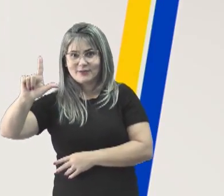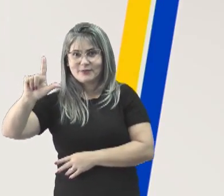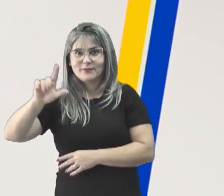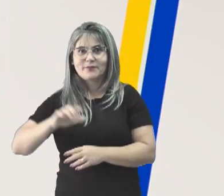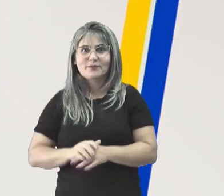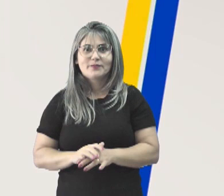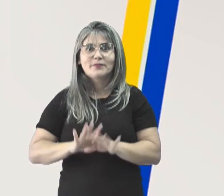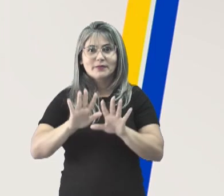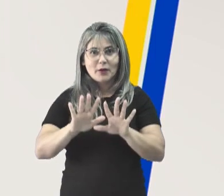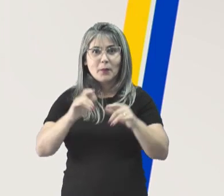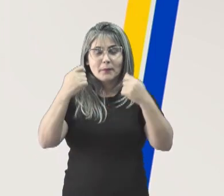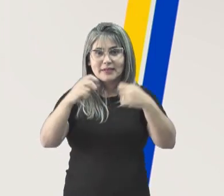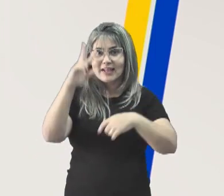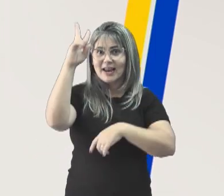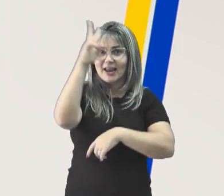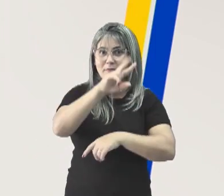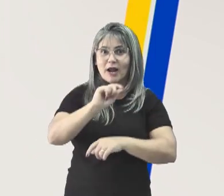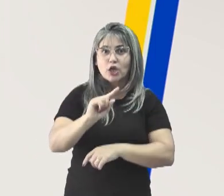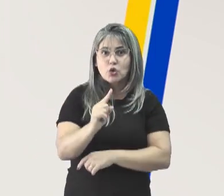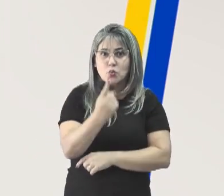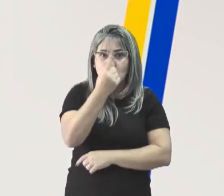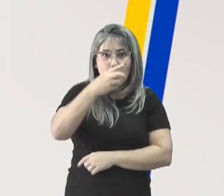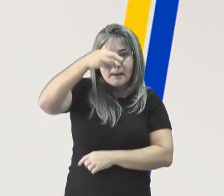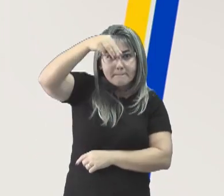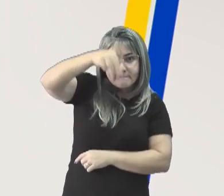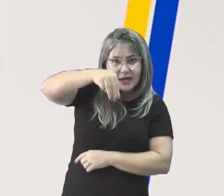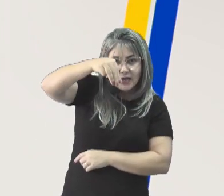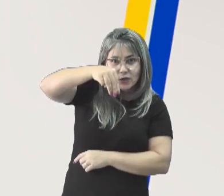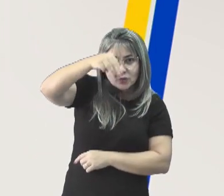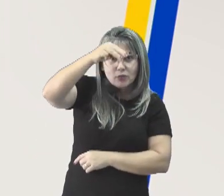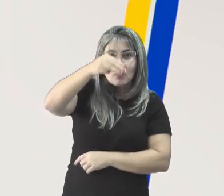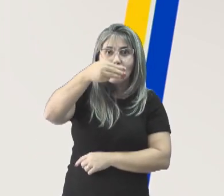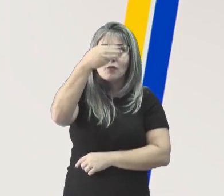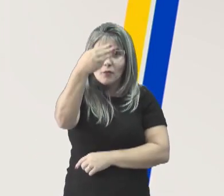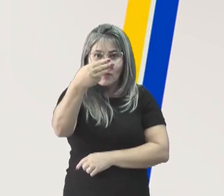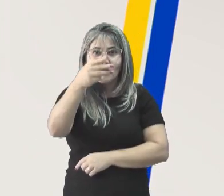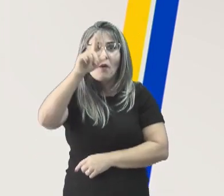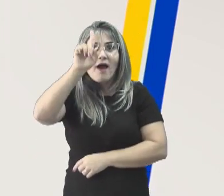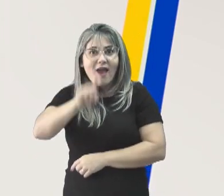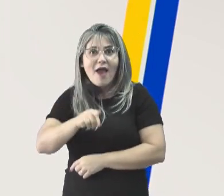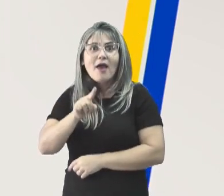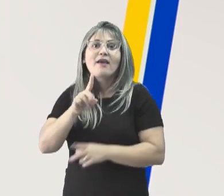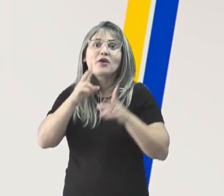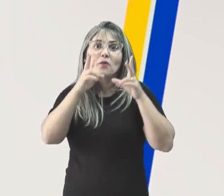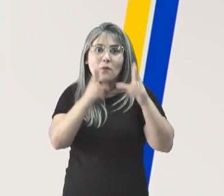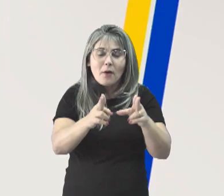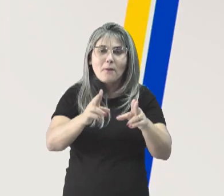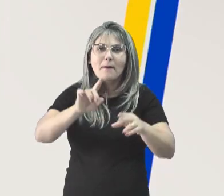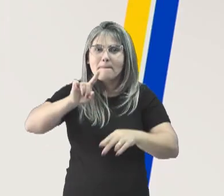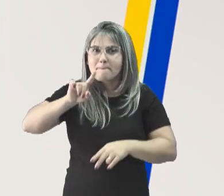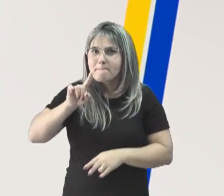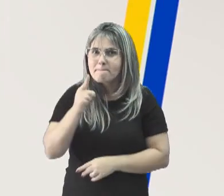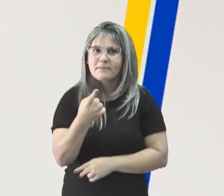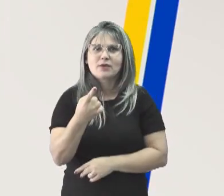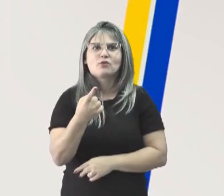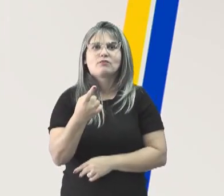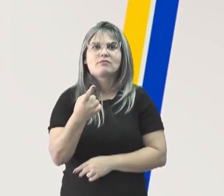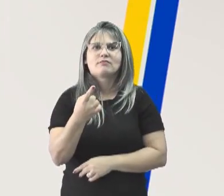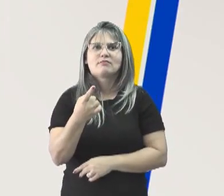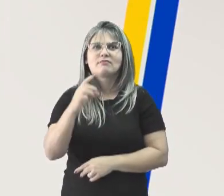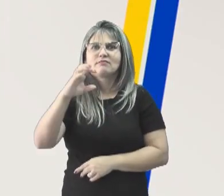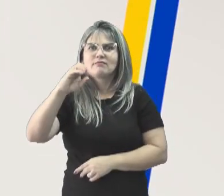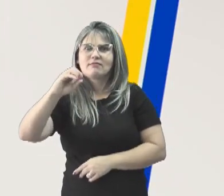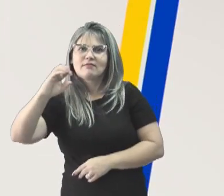cúbico são 1.000 litros. Se você não souber disso, aí você vai ter que fazer a transformação de metro cúbico para decímetro cúbico e